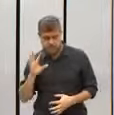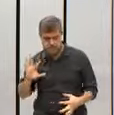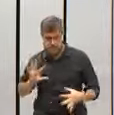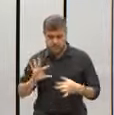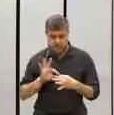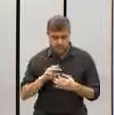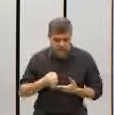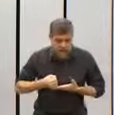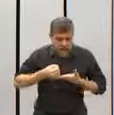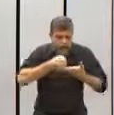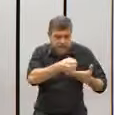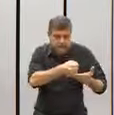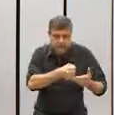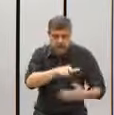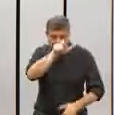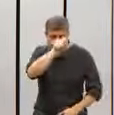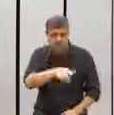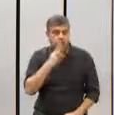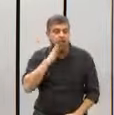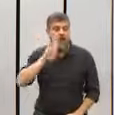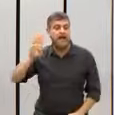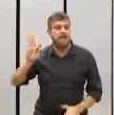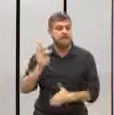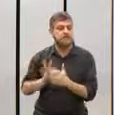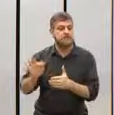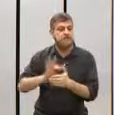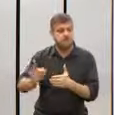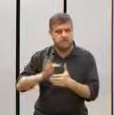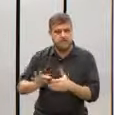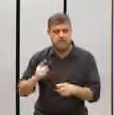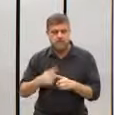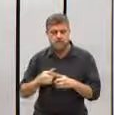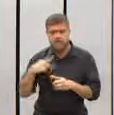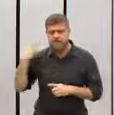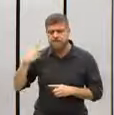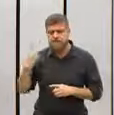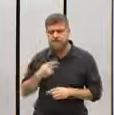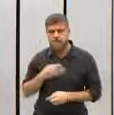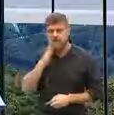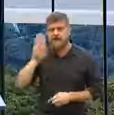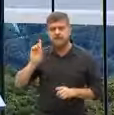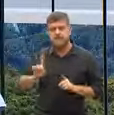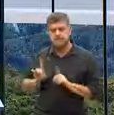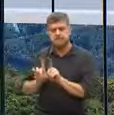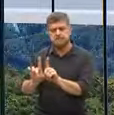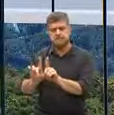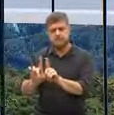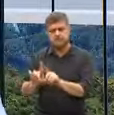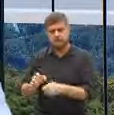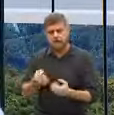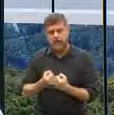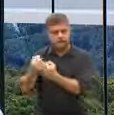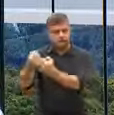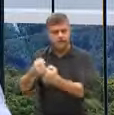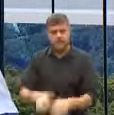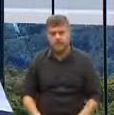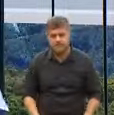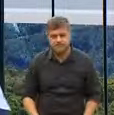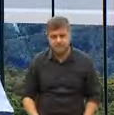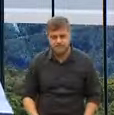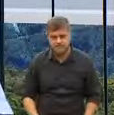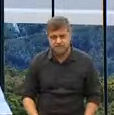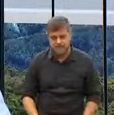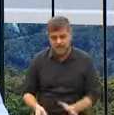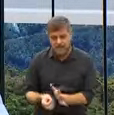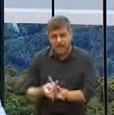ele apoia aquele candidato ao Conselho Tutelar? Como se dá isso? Veja bem,